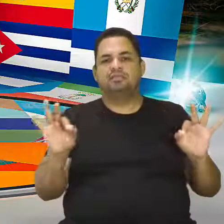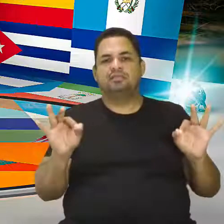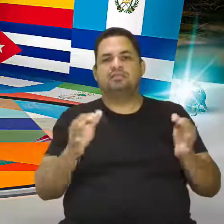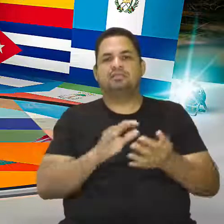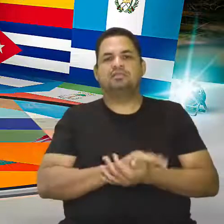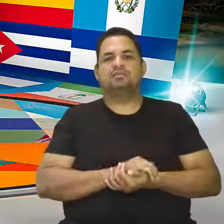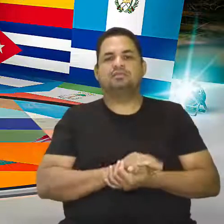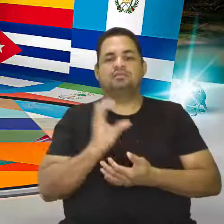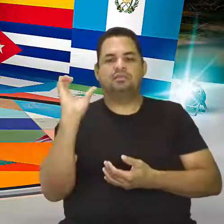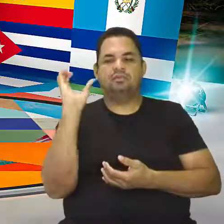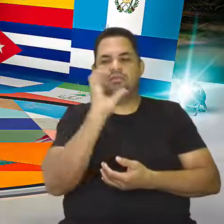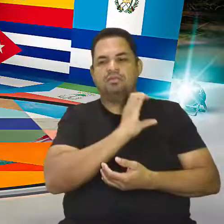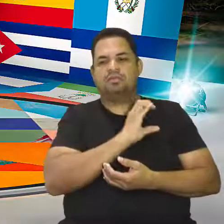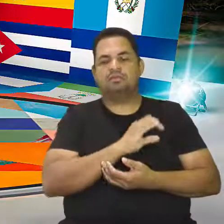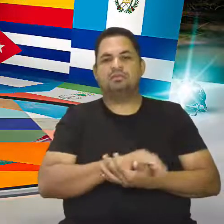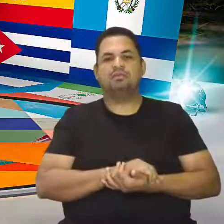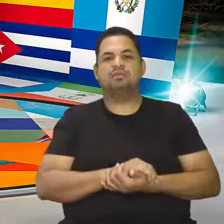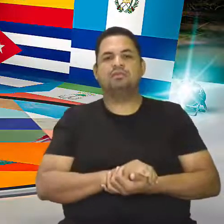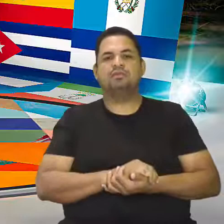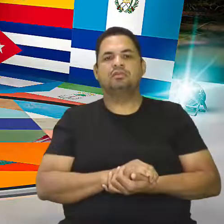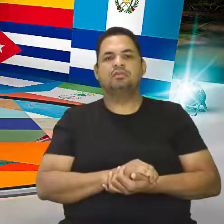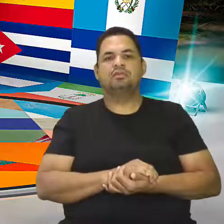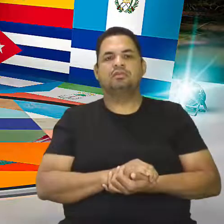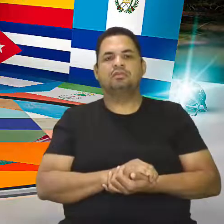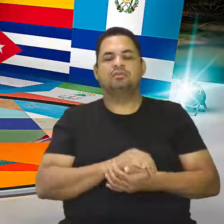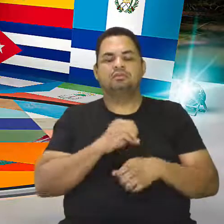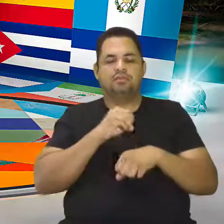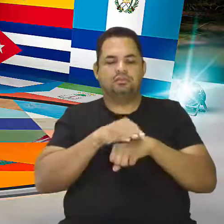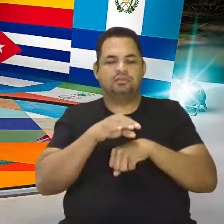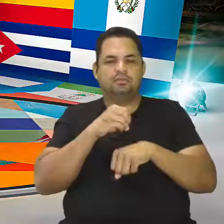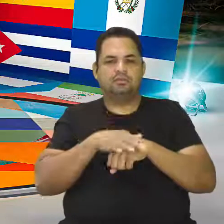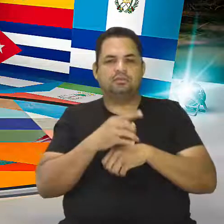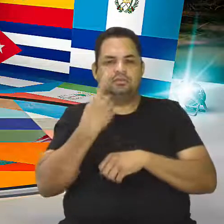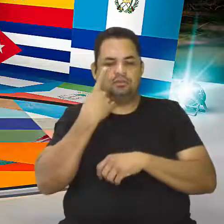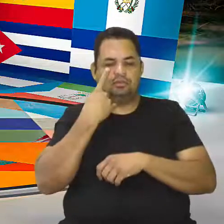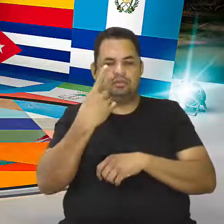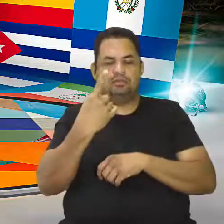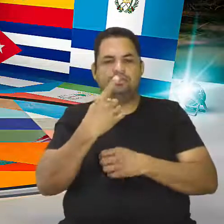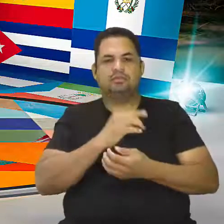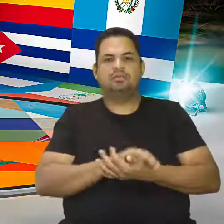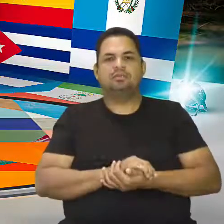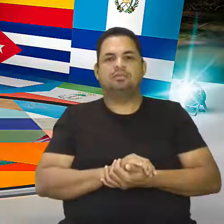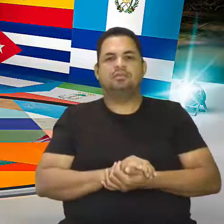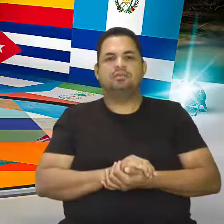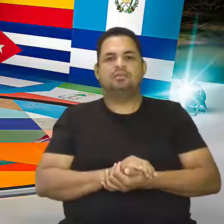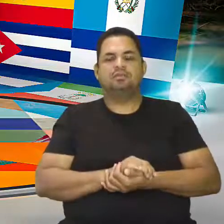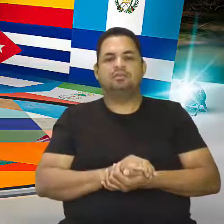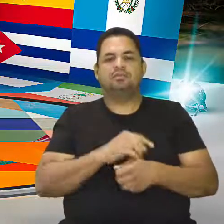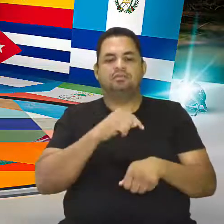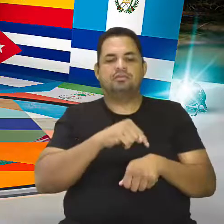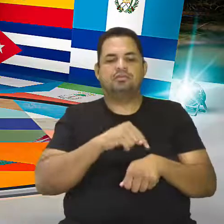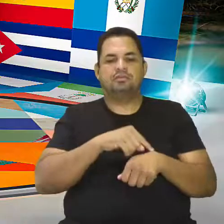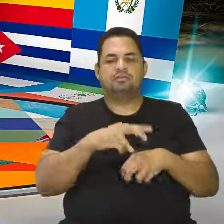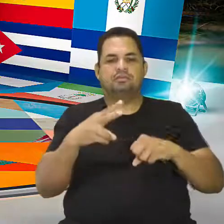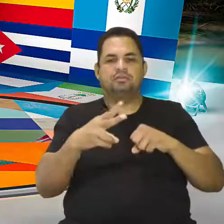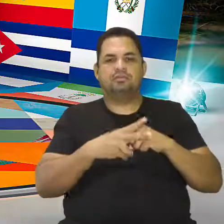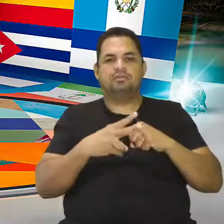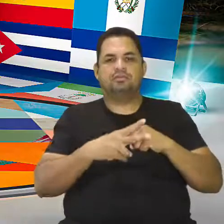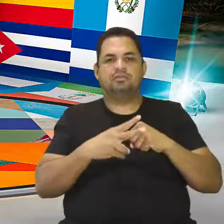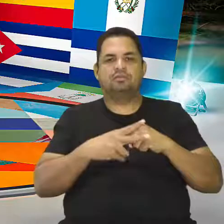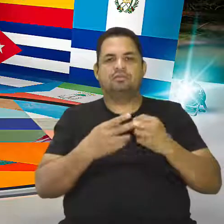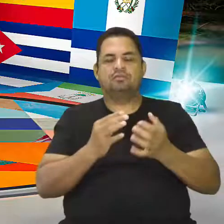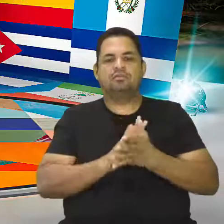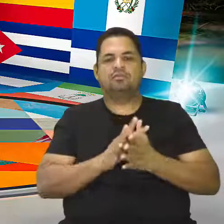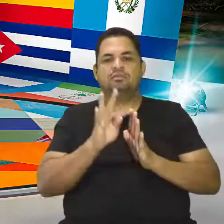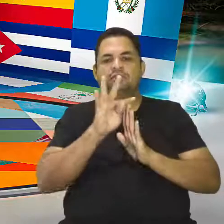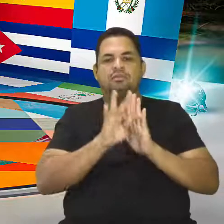fica rápido. Então, uma dica que eu dou, observa o tempo verbal que o